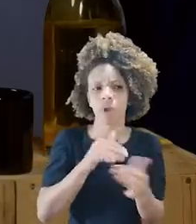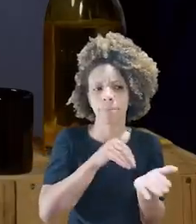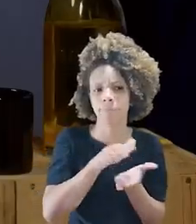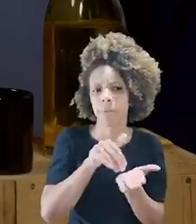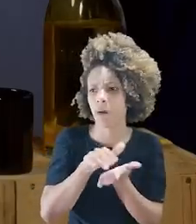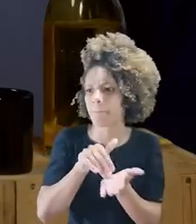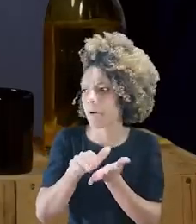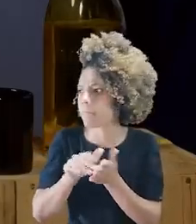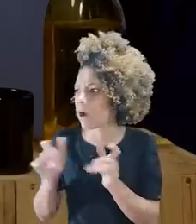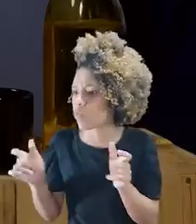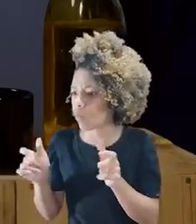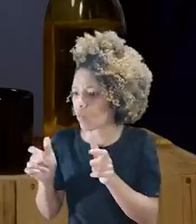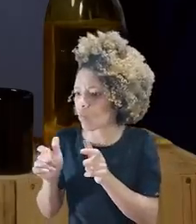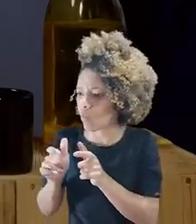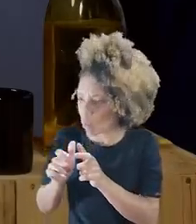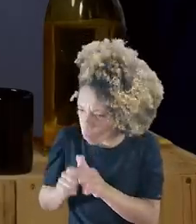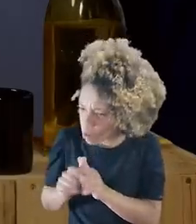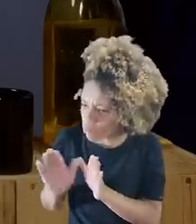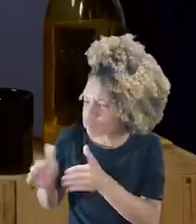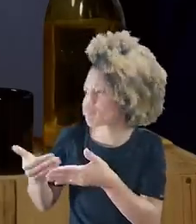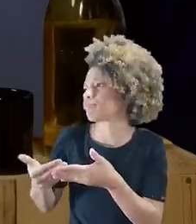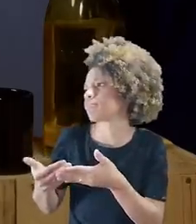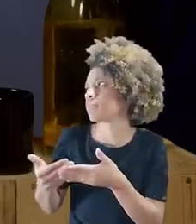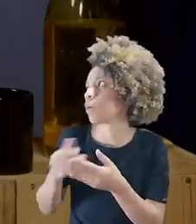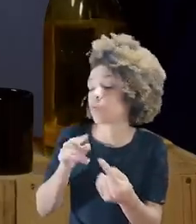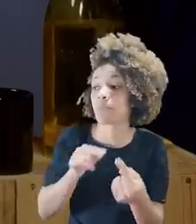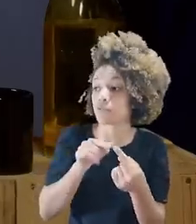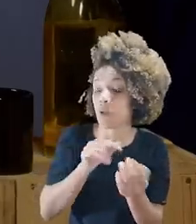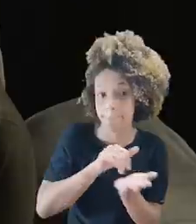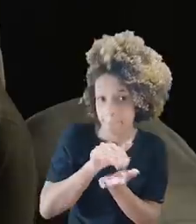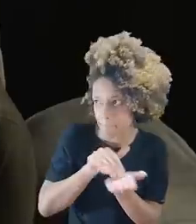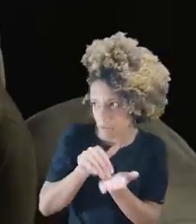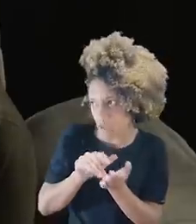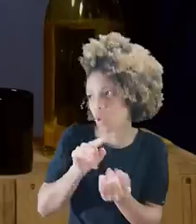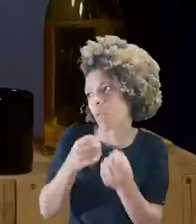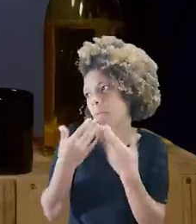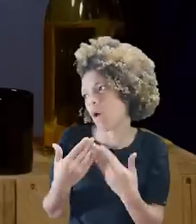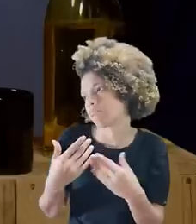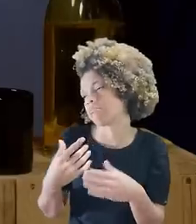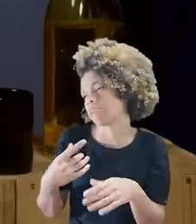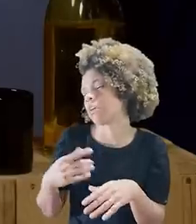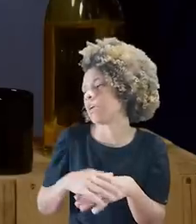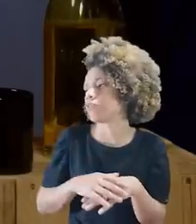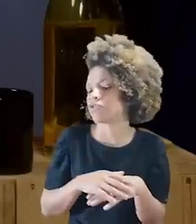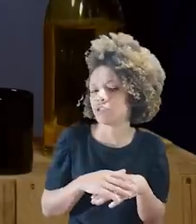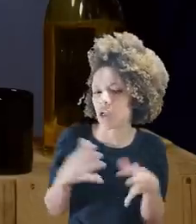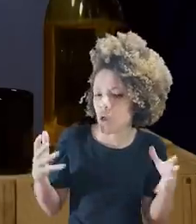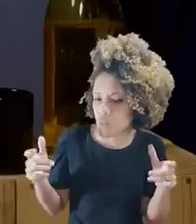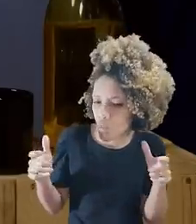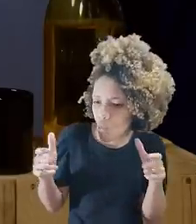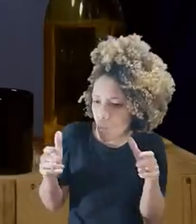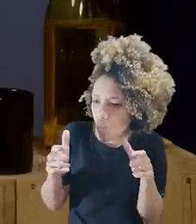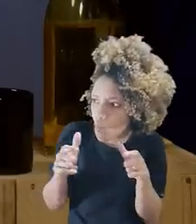escritório fui diminuindo tudo fui assim nesse sentido mandando todo embora assim no bom sentido fui desmistificando